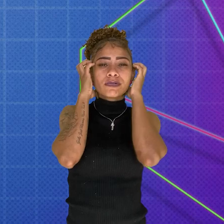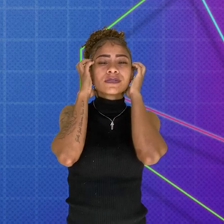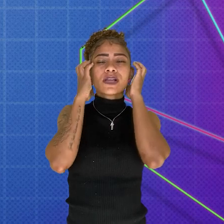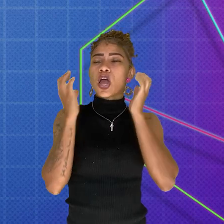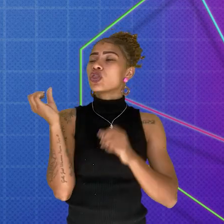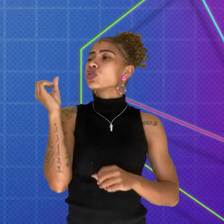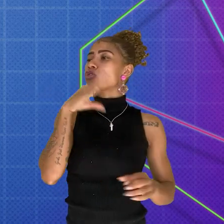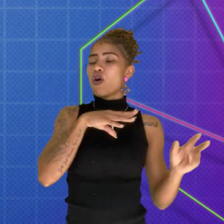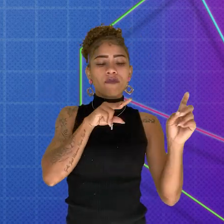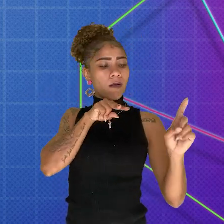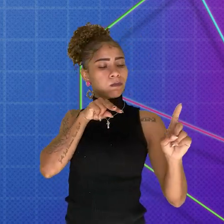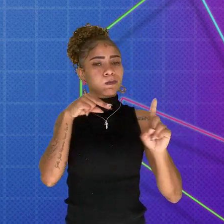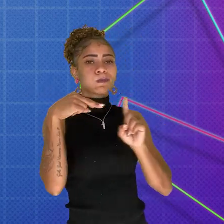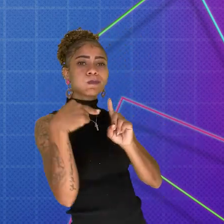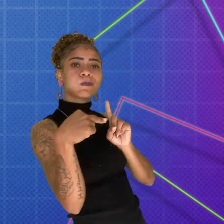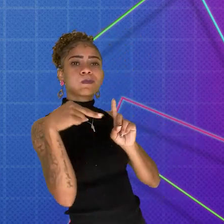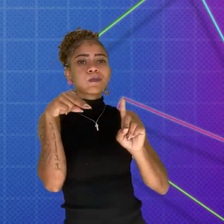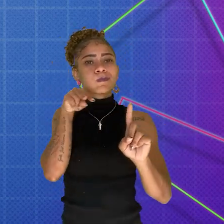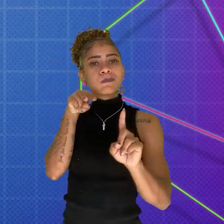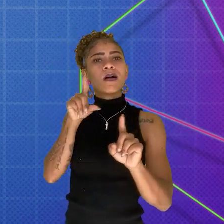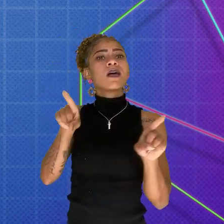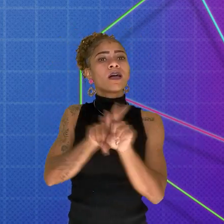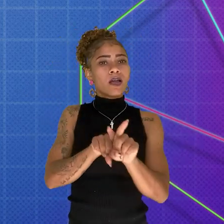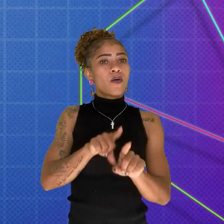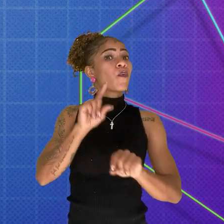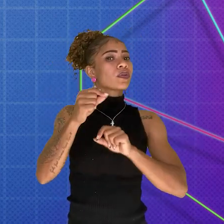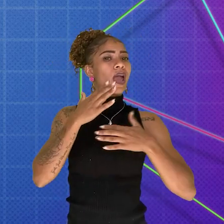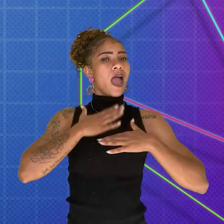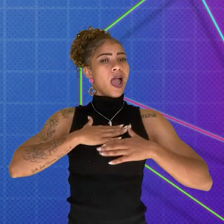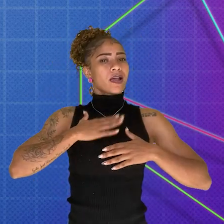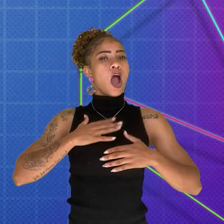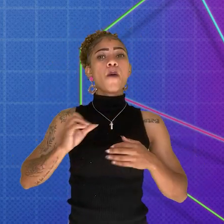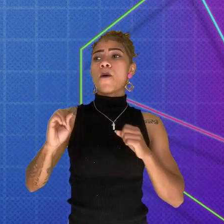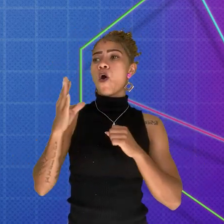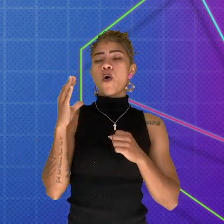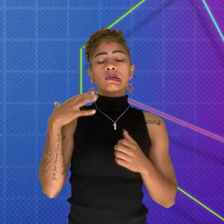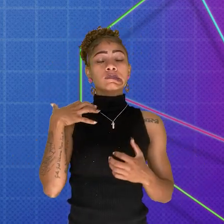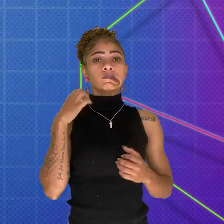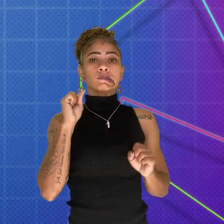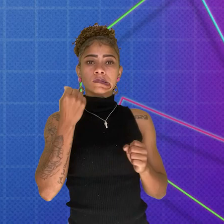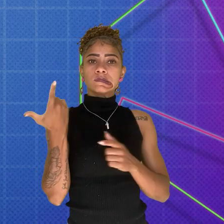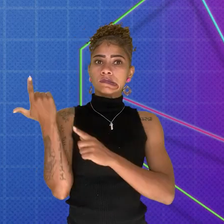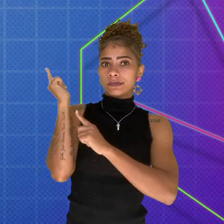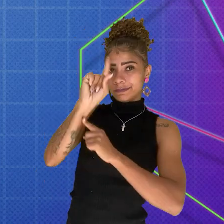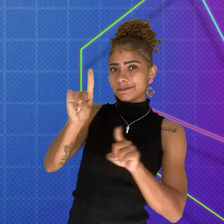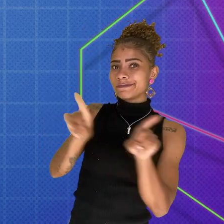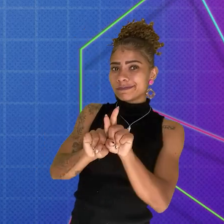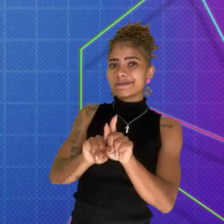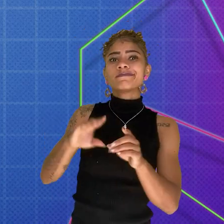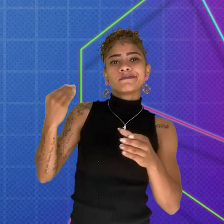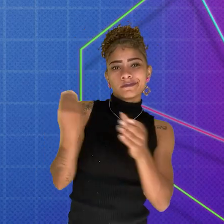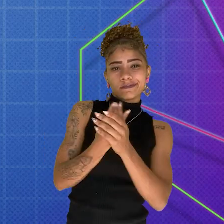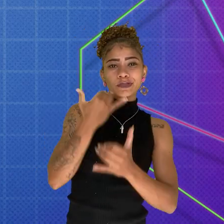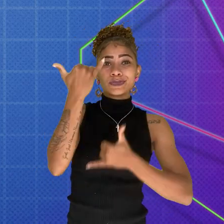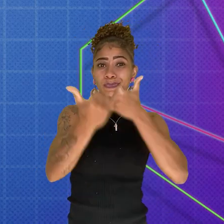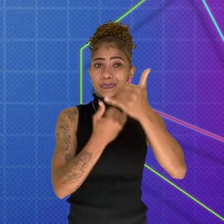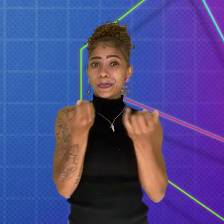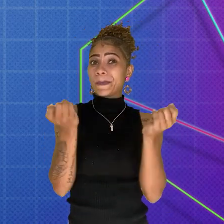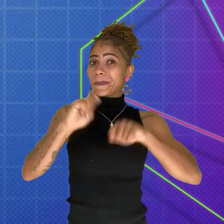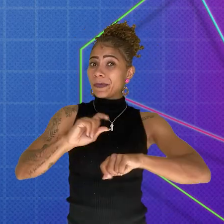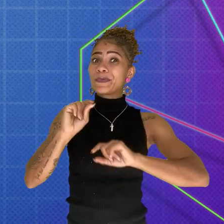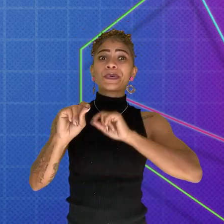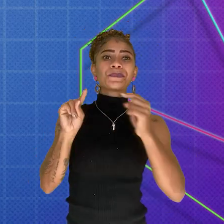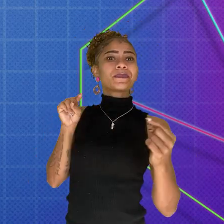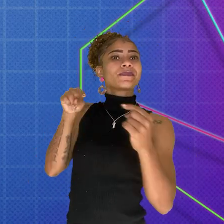para construir novas visões de mundo, colocar a gente no meio da calmaria, da tempestade ou da vitória. Dentro dos jogos, elas